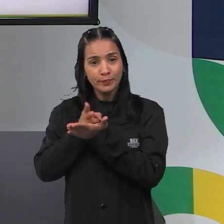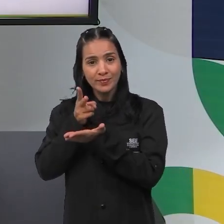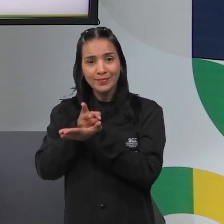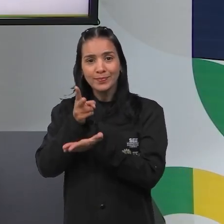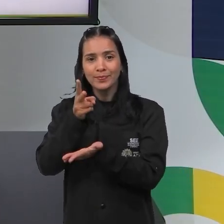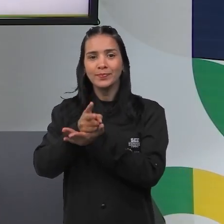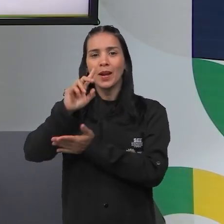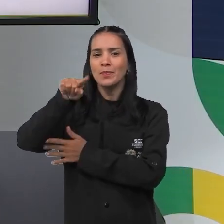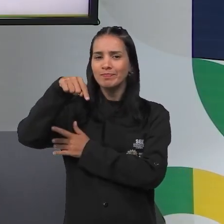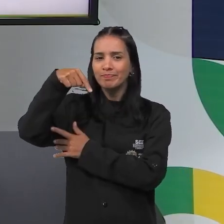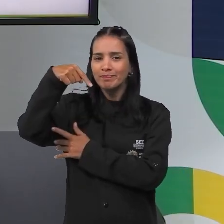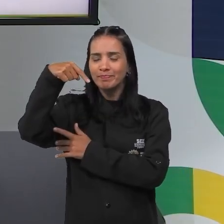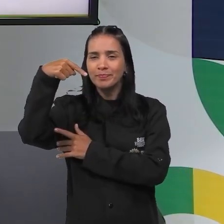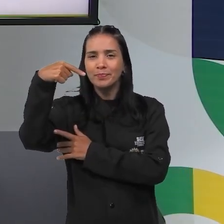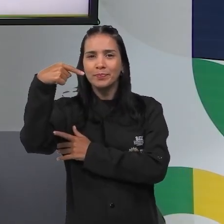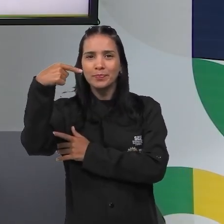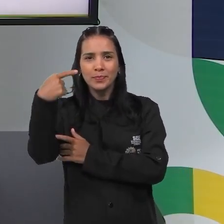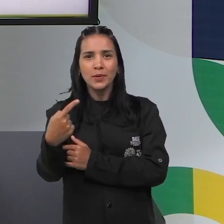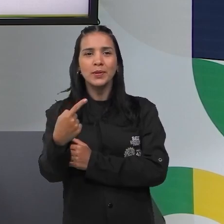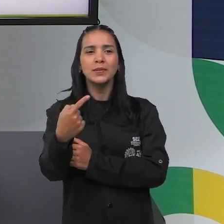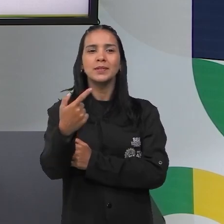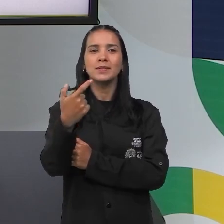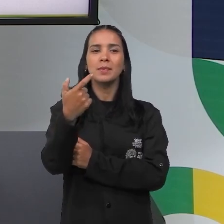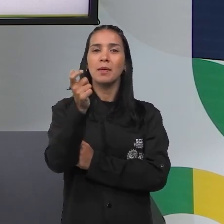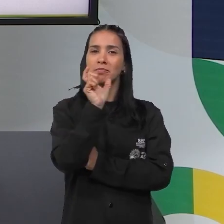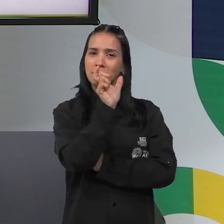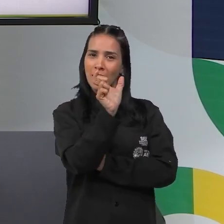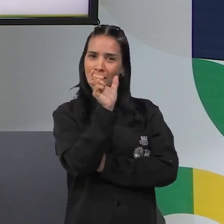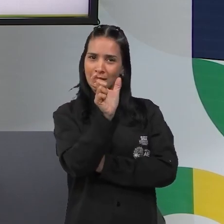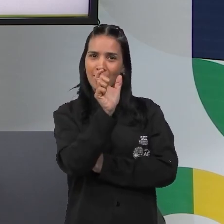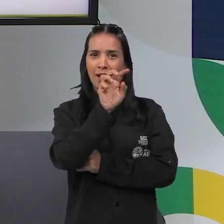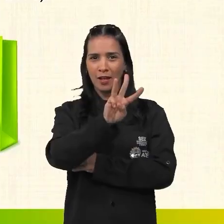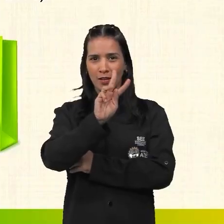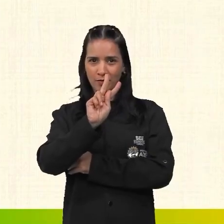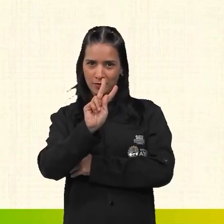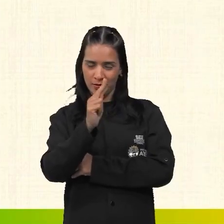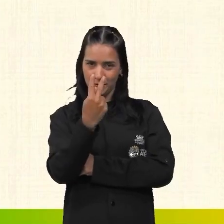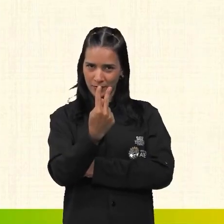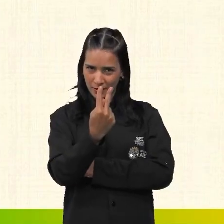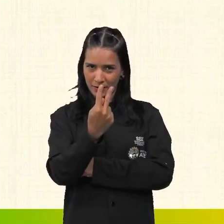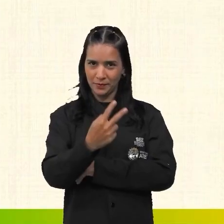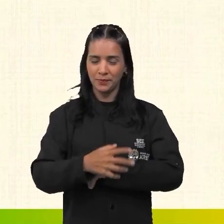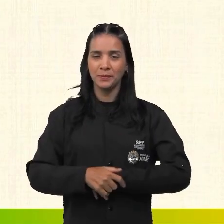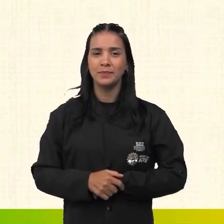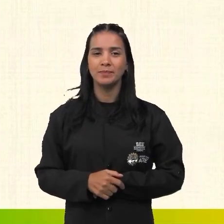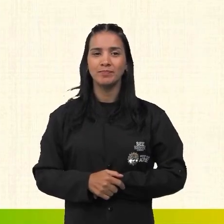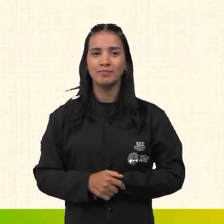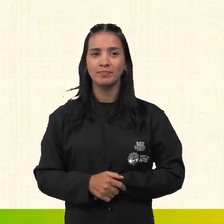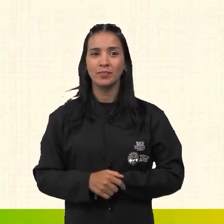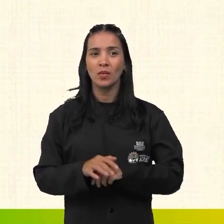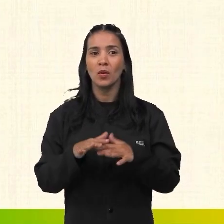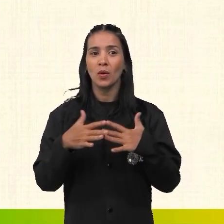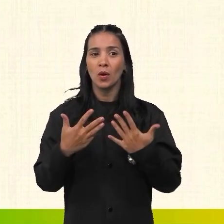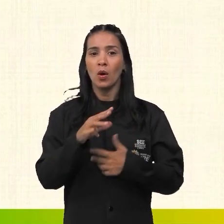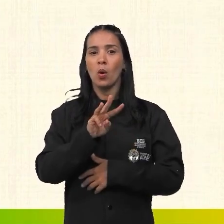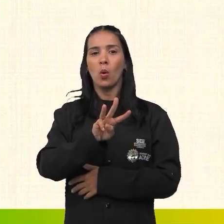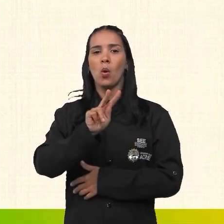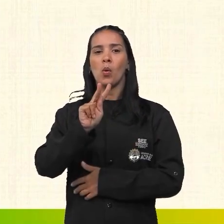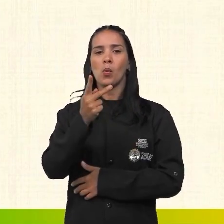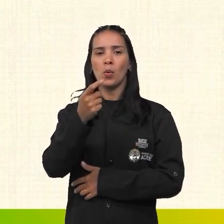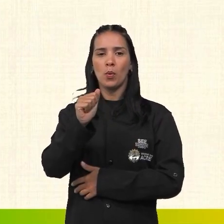o próximo W8 question, né? A palavra com WH, que é o